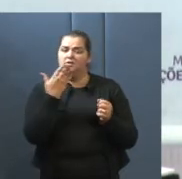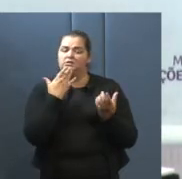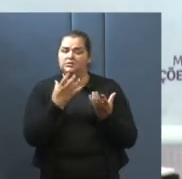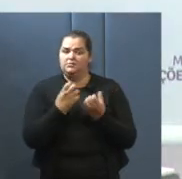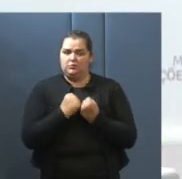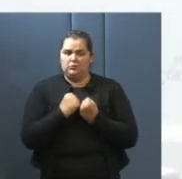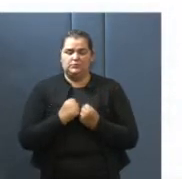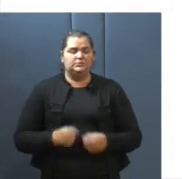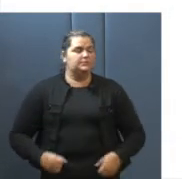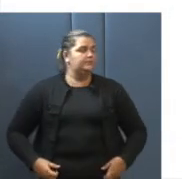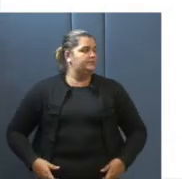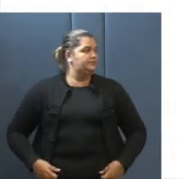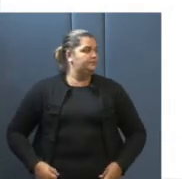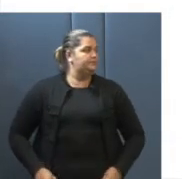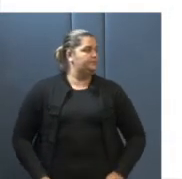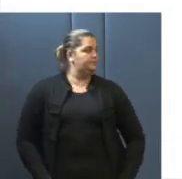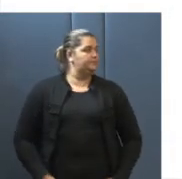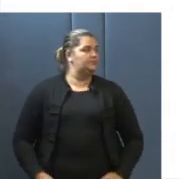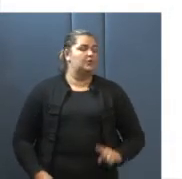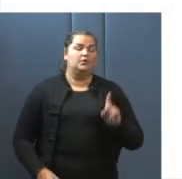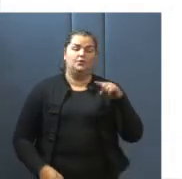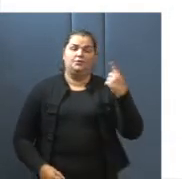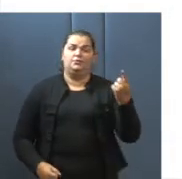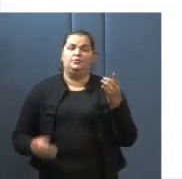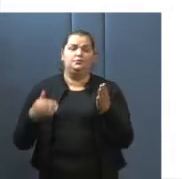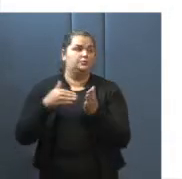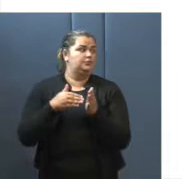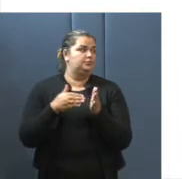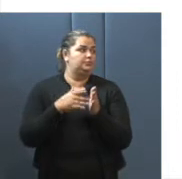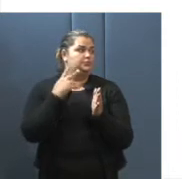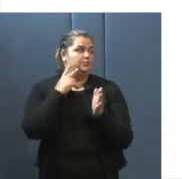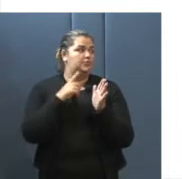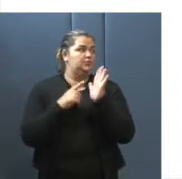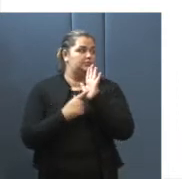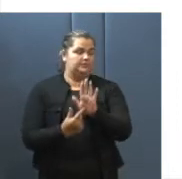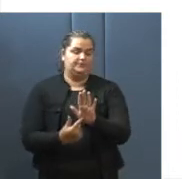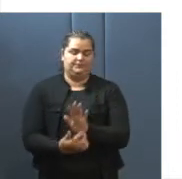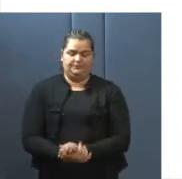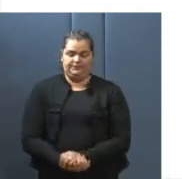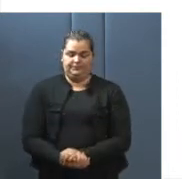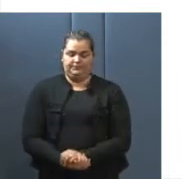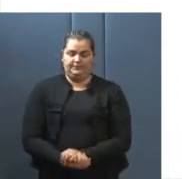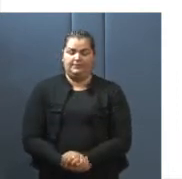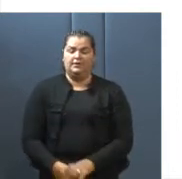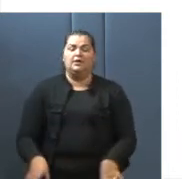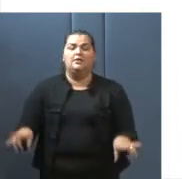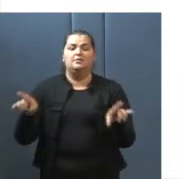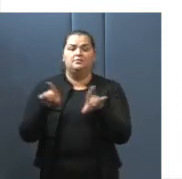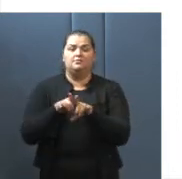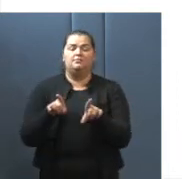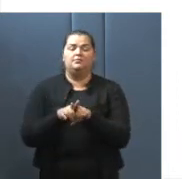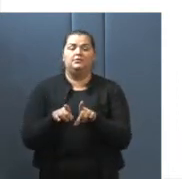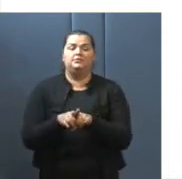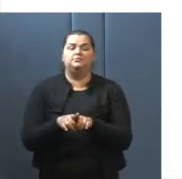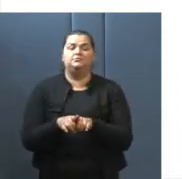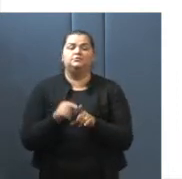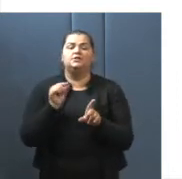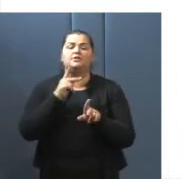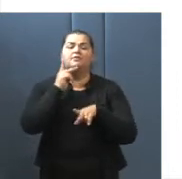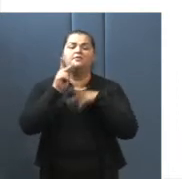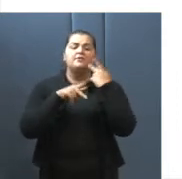recebidos. Próximo e último ponto, eu creio que será esse, é também dentro do que o Caio falou, o